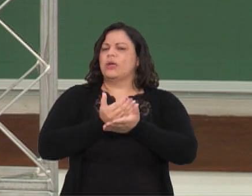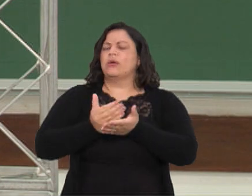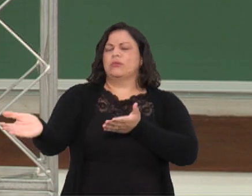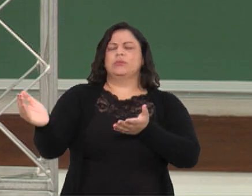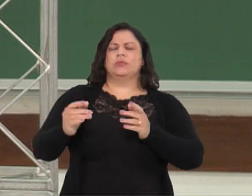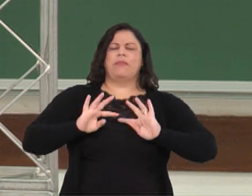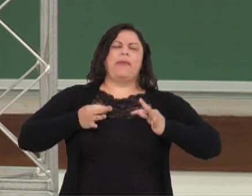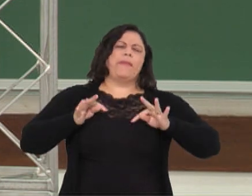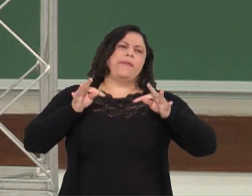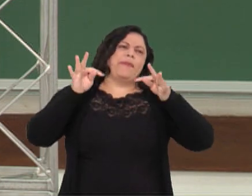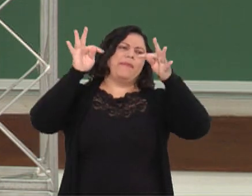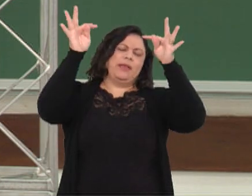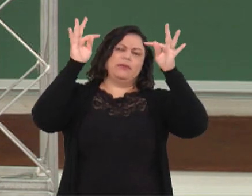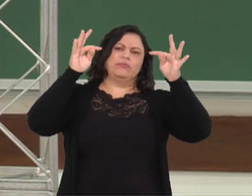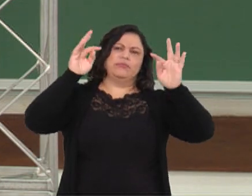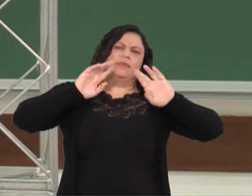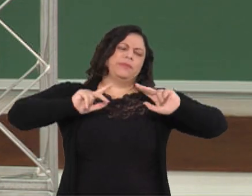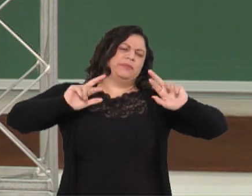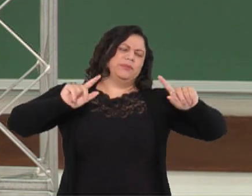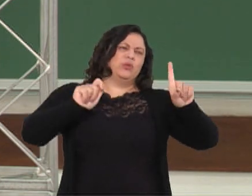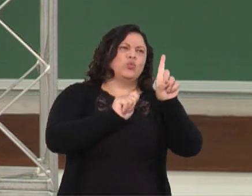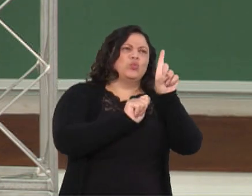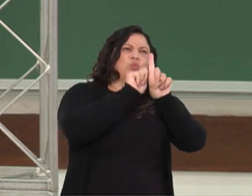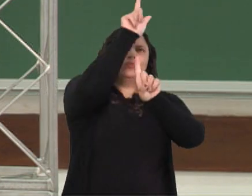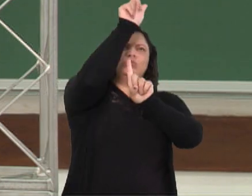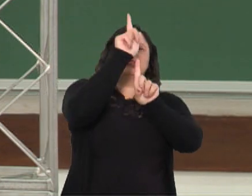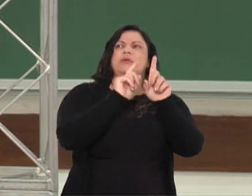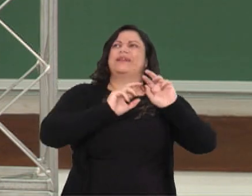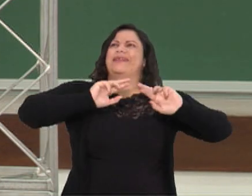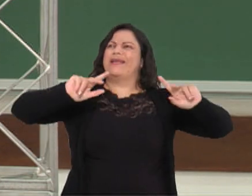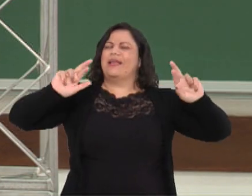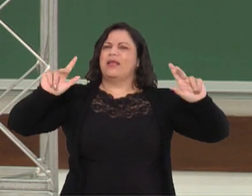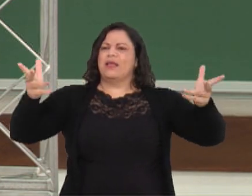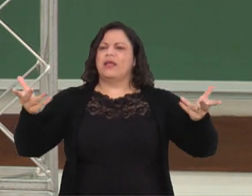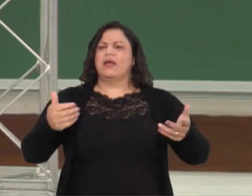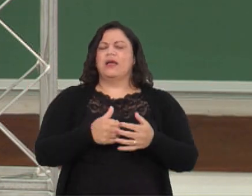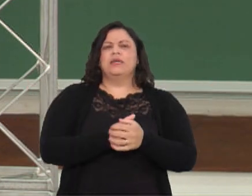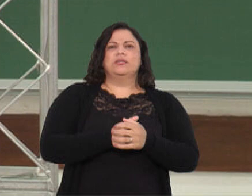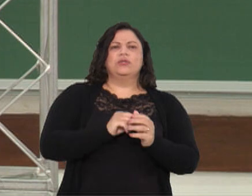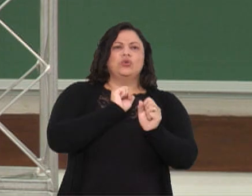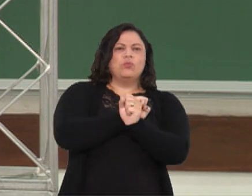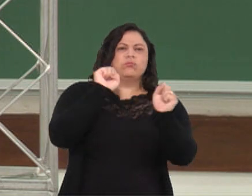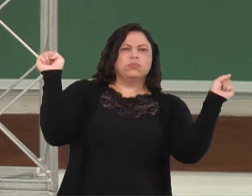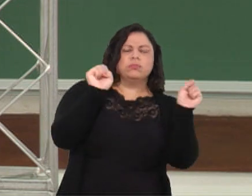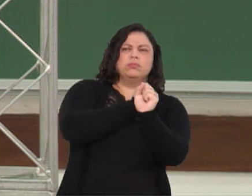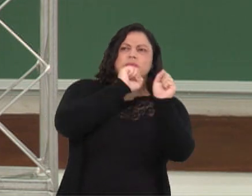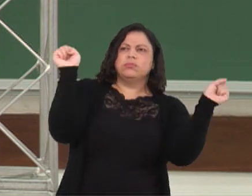a tecnologia, já tem os foguetes, já tem a bomba atômica e já